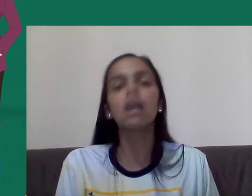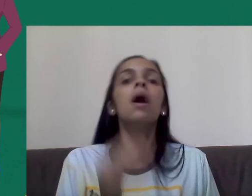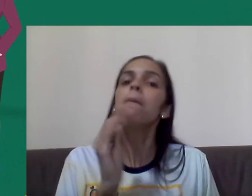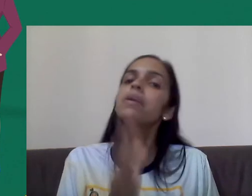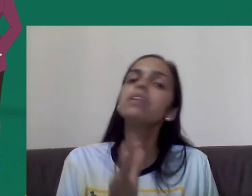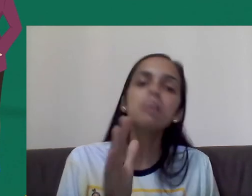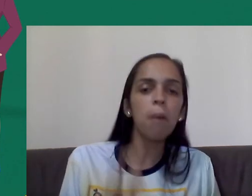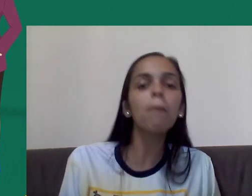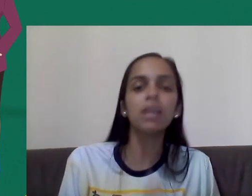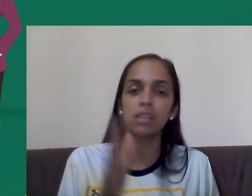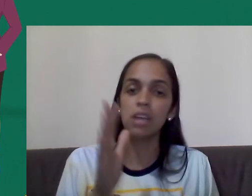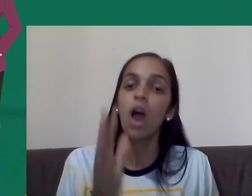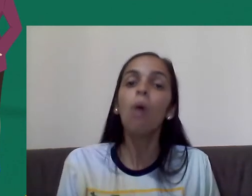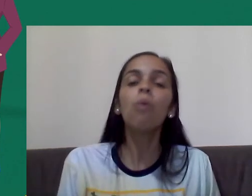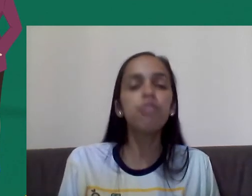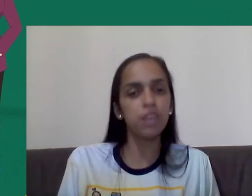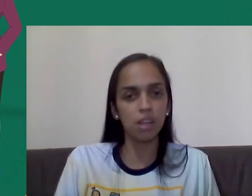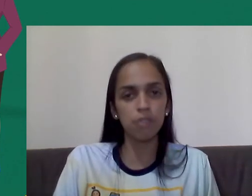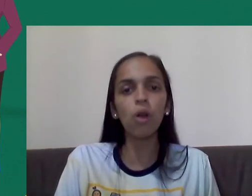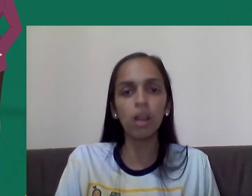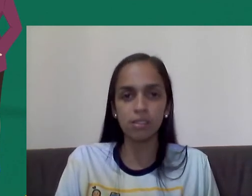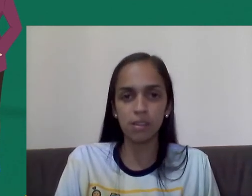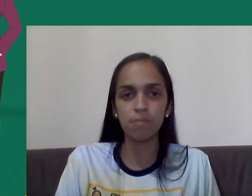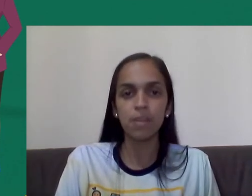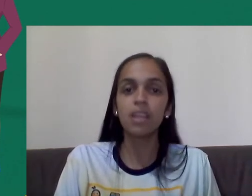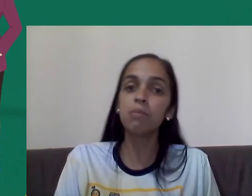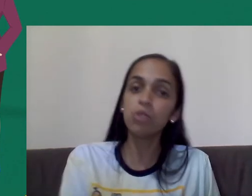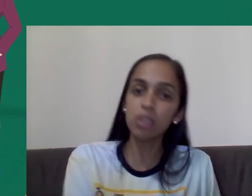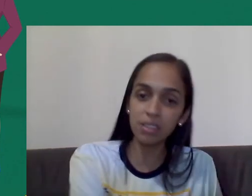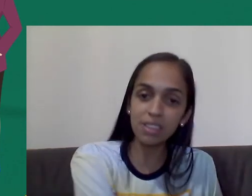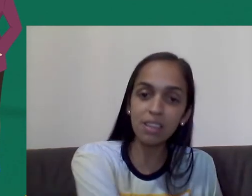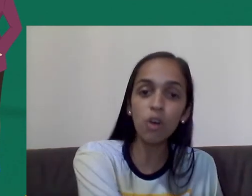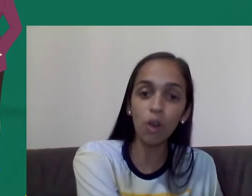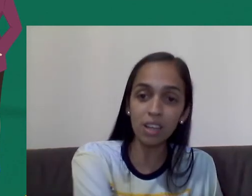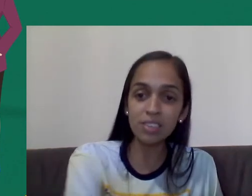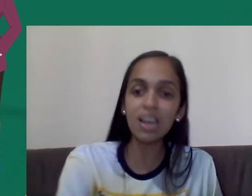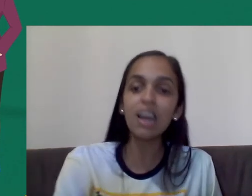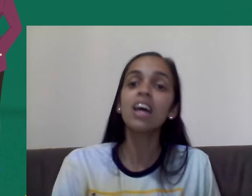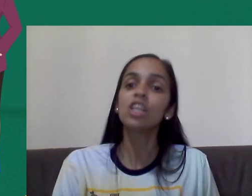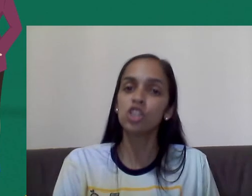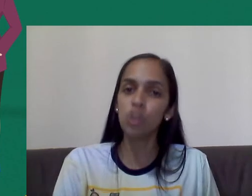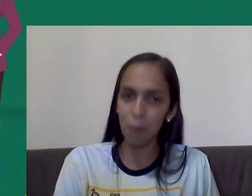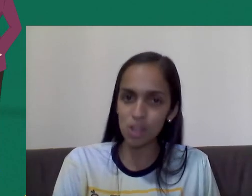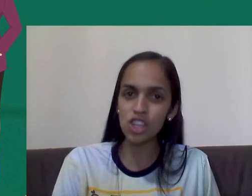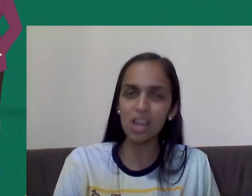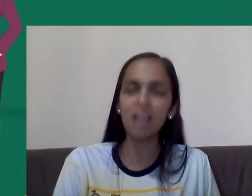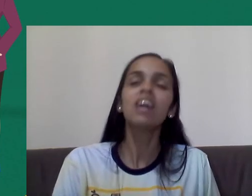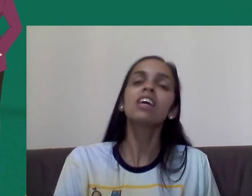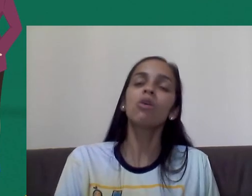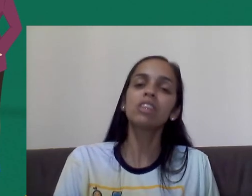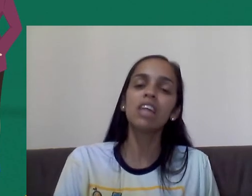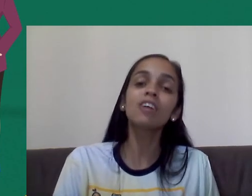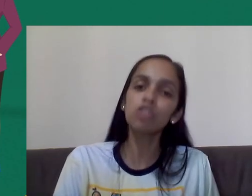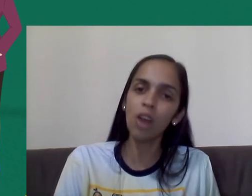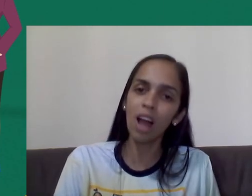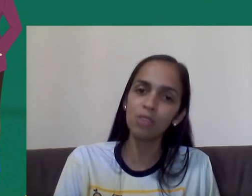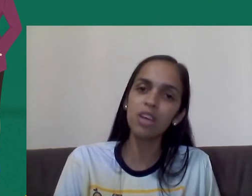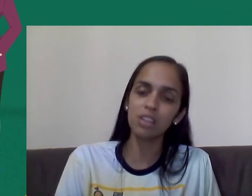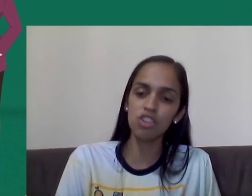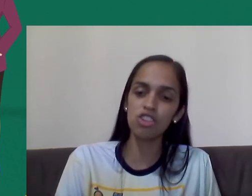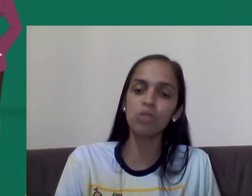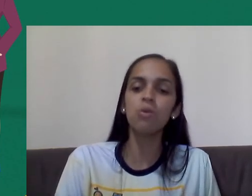violência. Principalmente o fim da violência. E muitas vezes a violência doméstica, que é o que tem